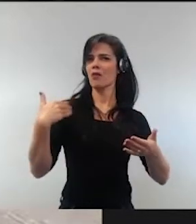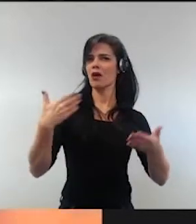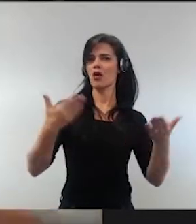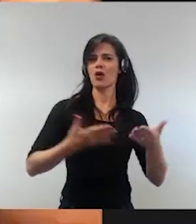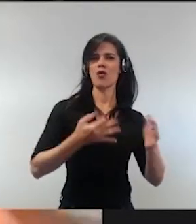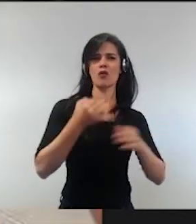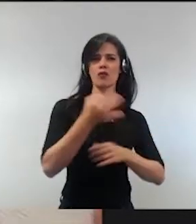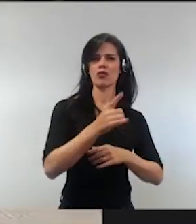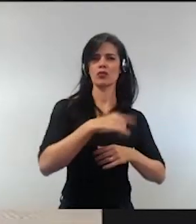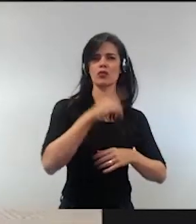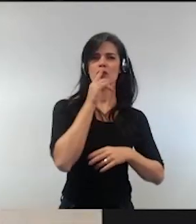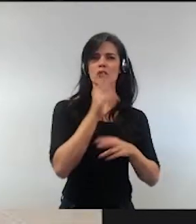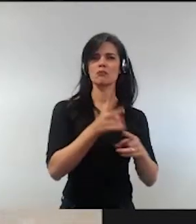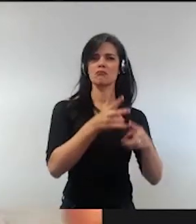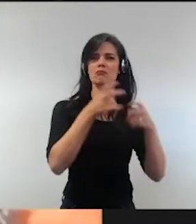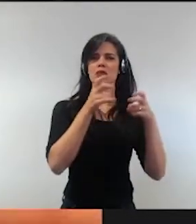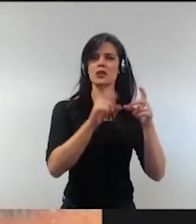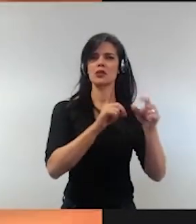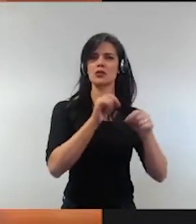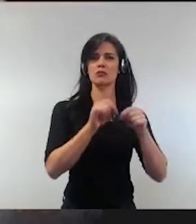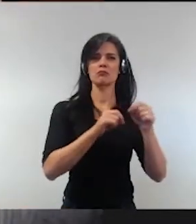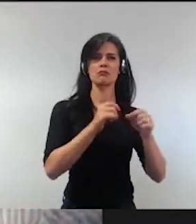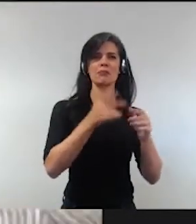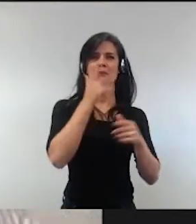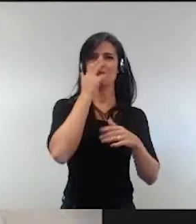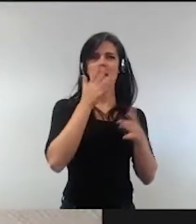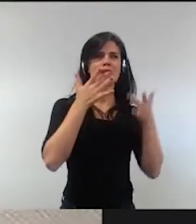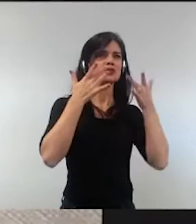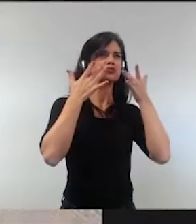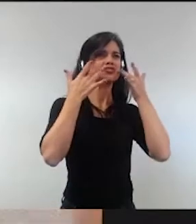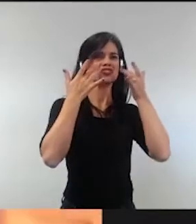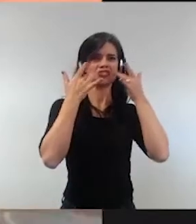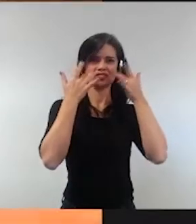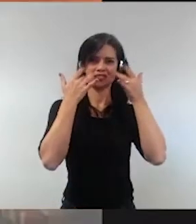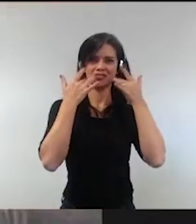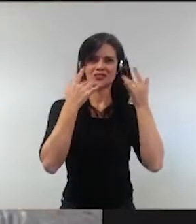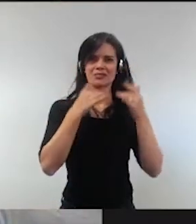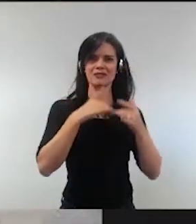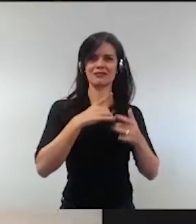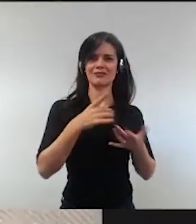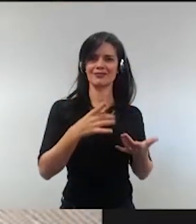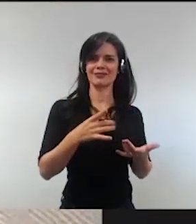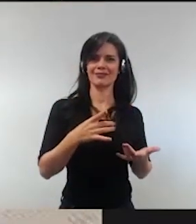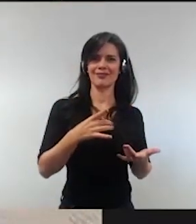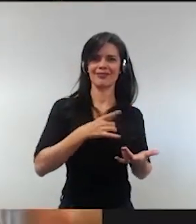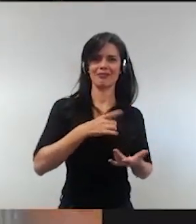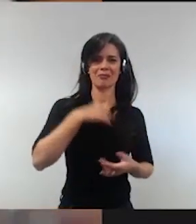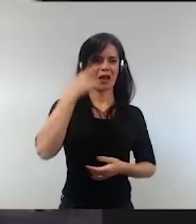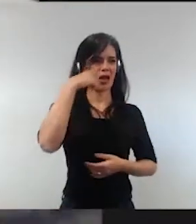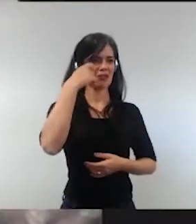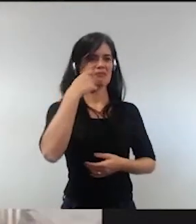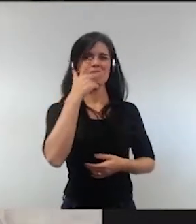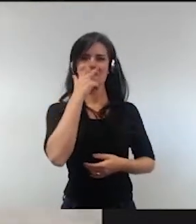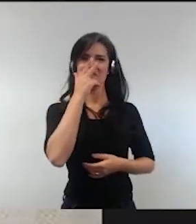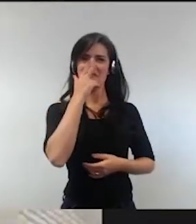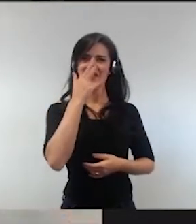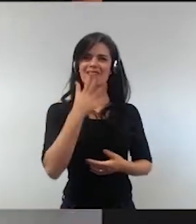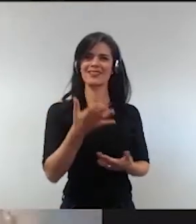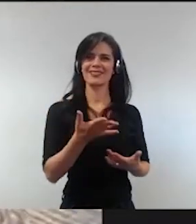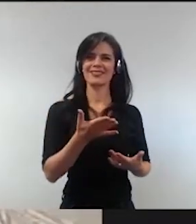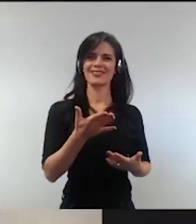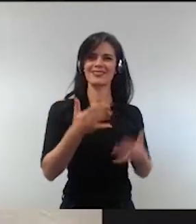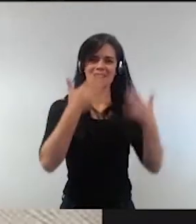A gente percebe uma espécie de encenação apoteótica, a promulgação solene, principalmente quando é um